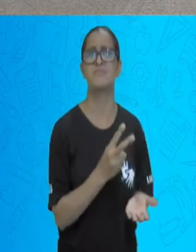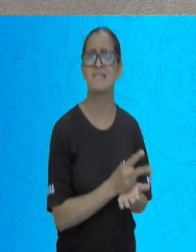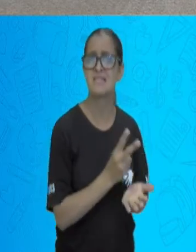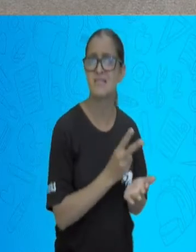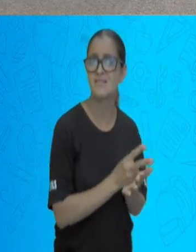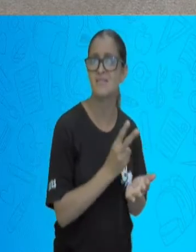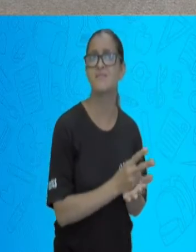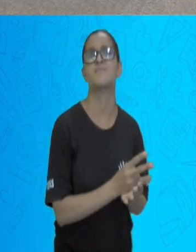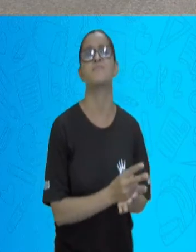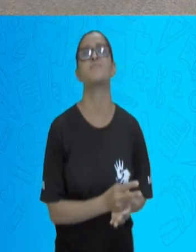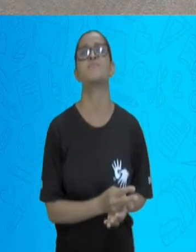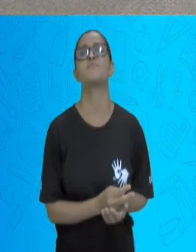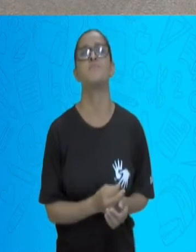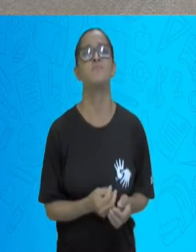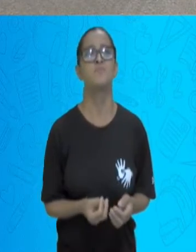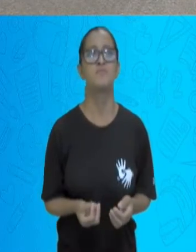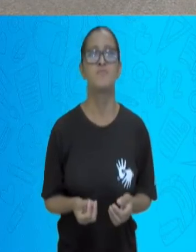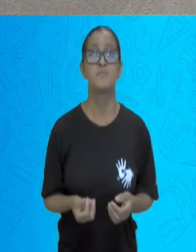vimos essa